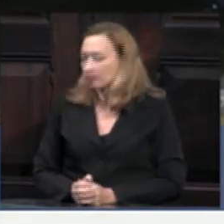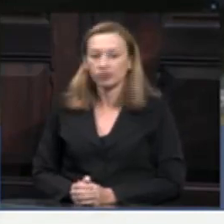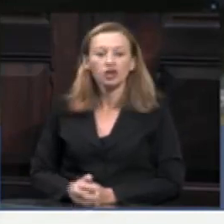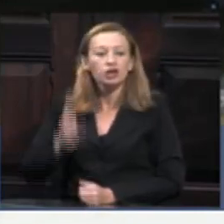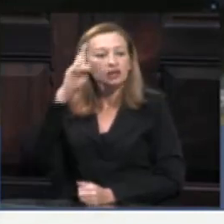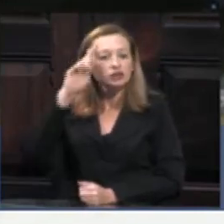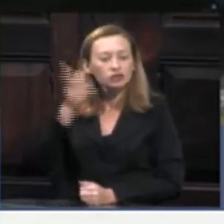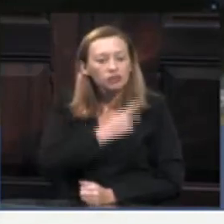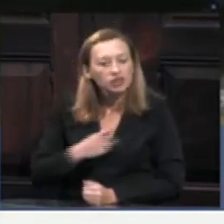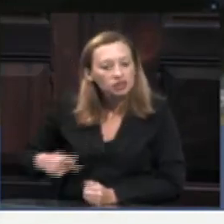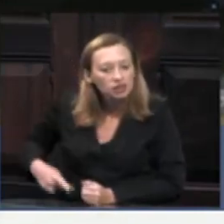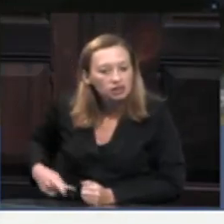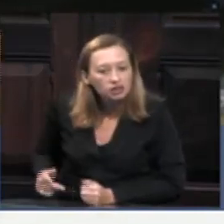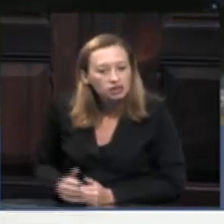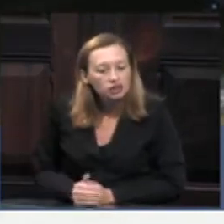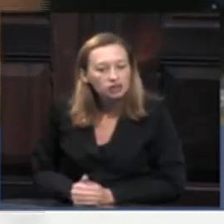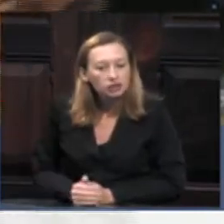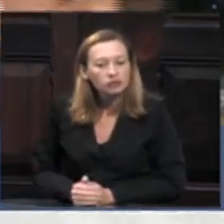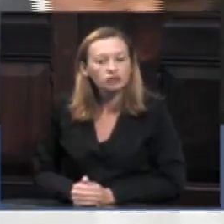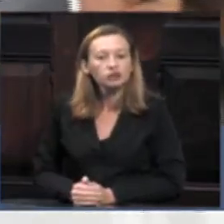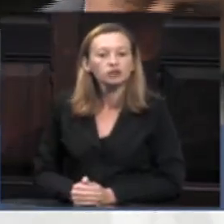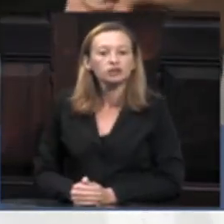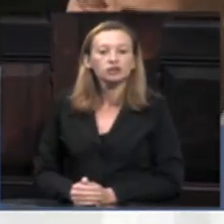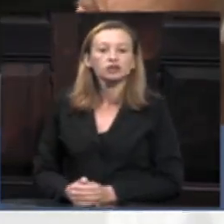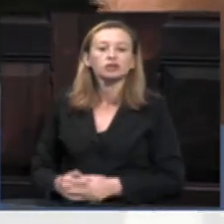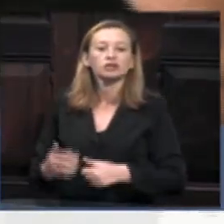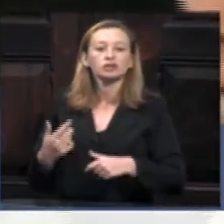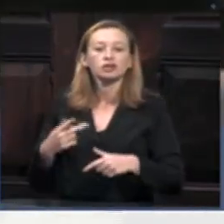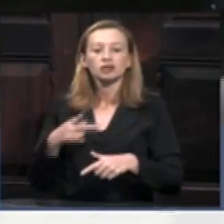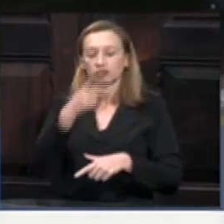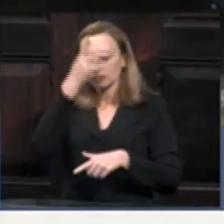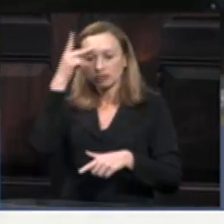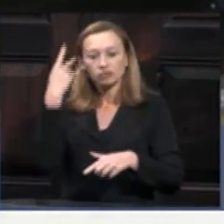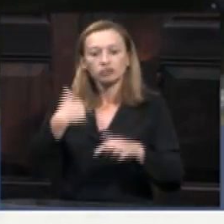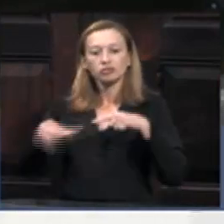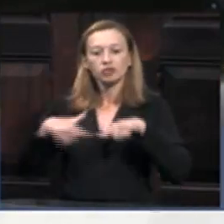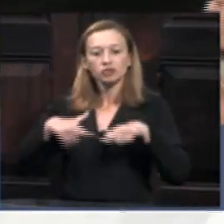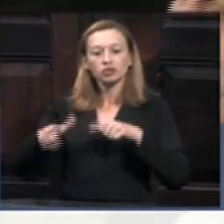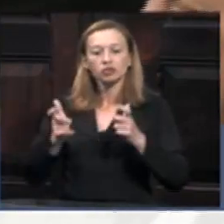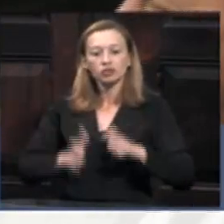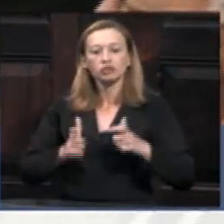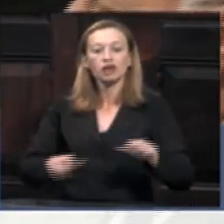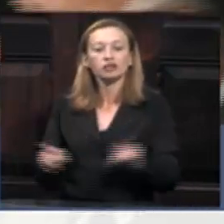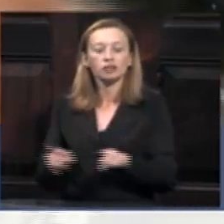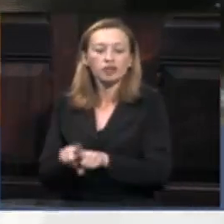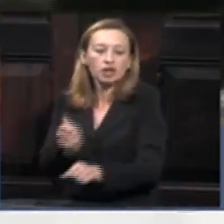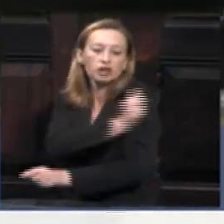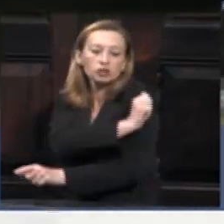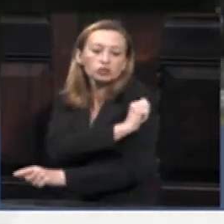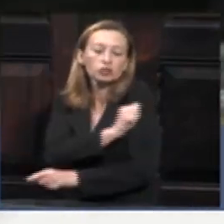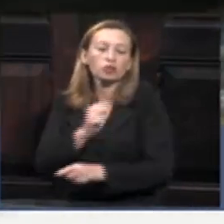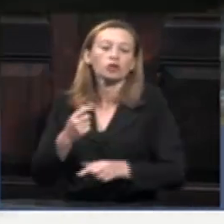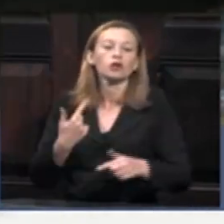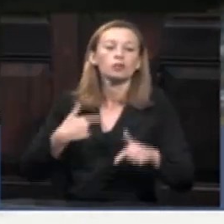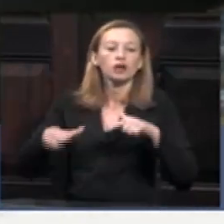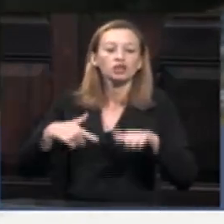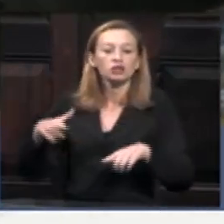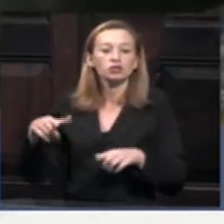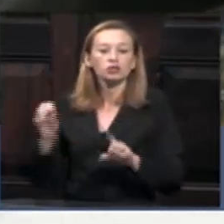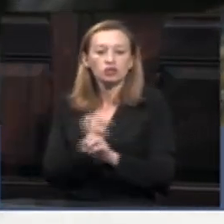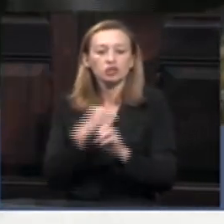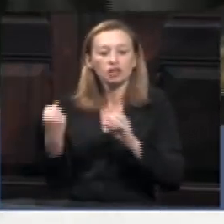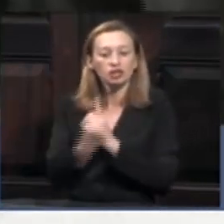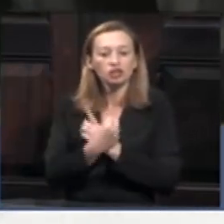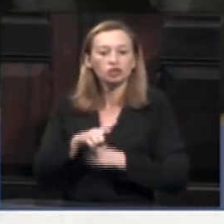senhor presidente, trabalhadores aqui presentes, estudantes também. O Partido Socialista Brasileiro,